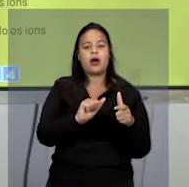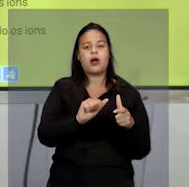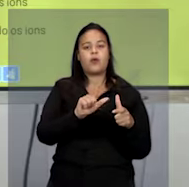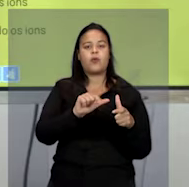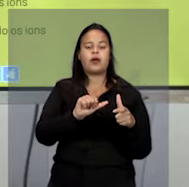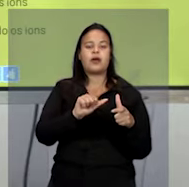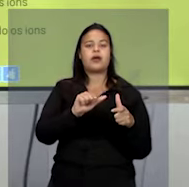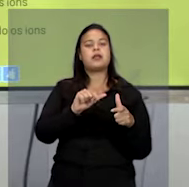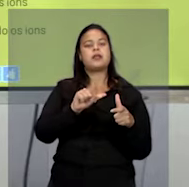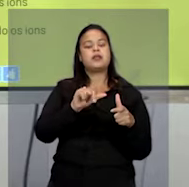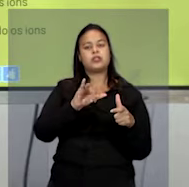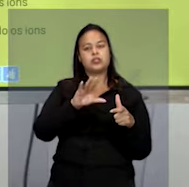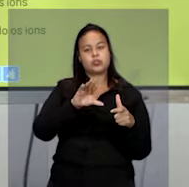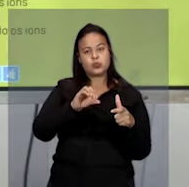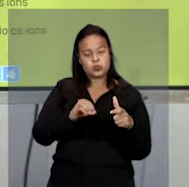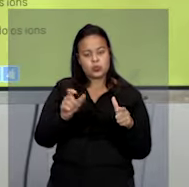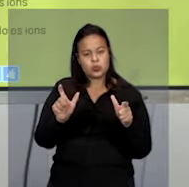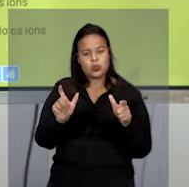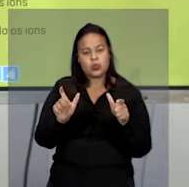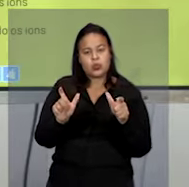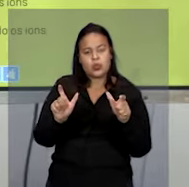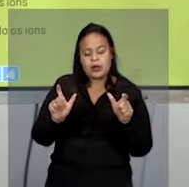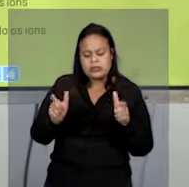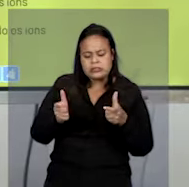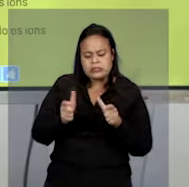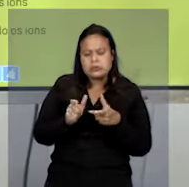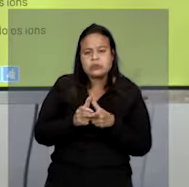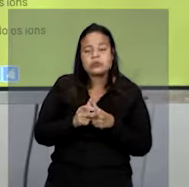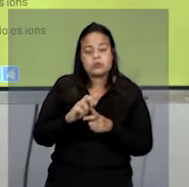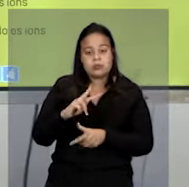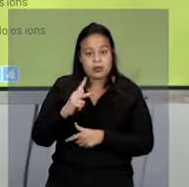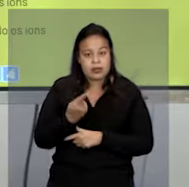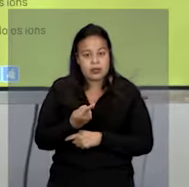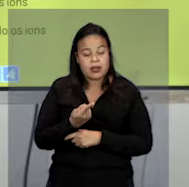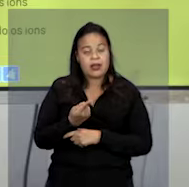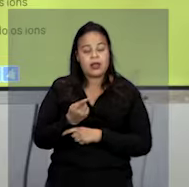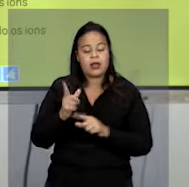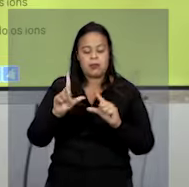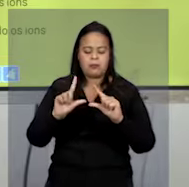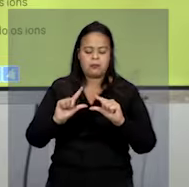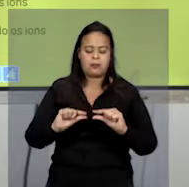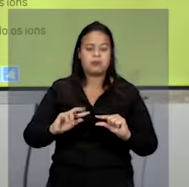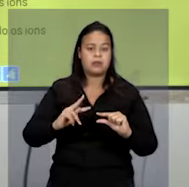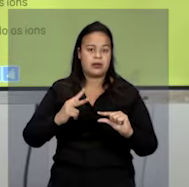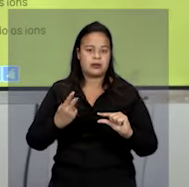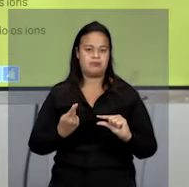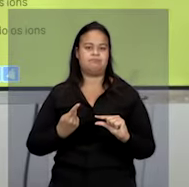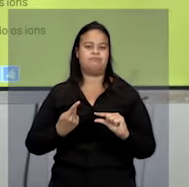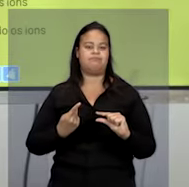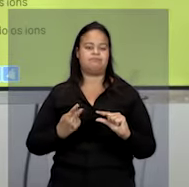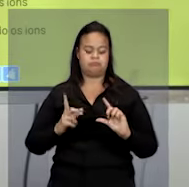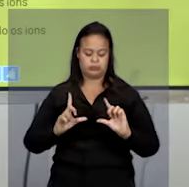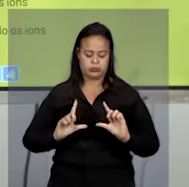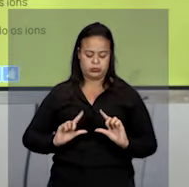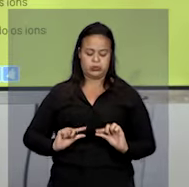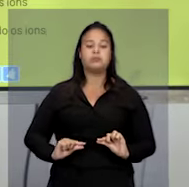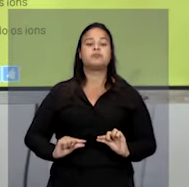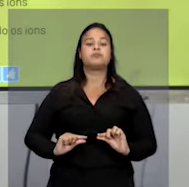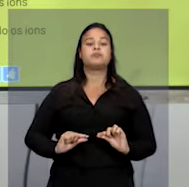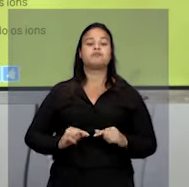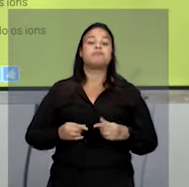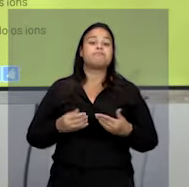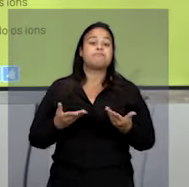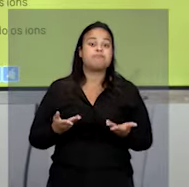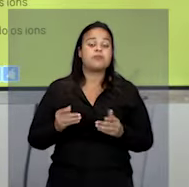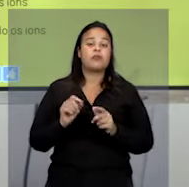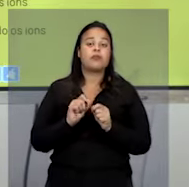disponíveis. A diminuição do pH é abaixar o pH, né? Então, o que nós estamos